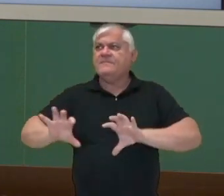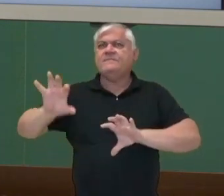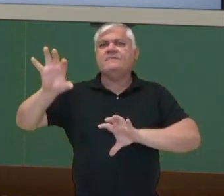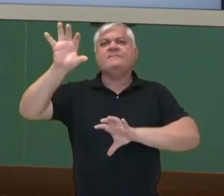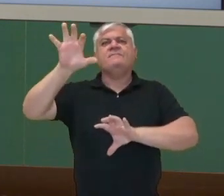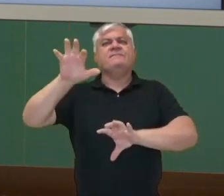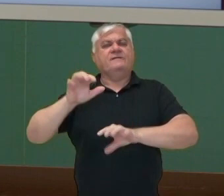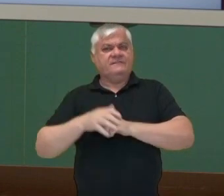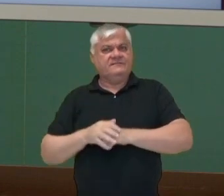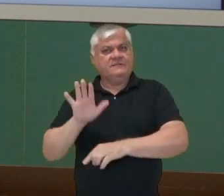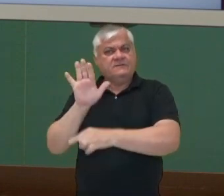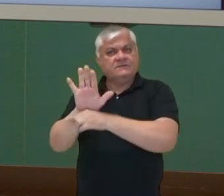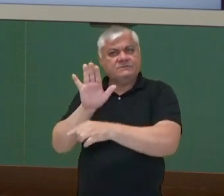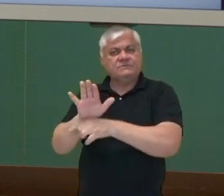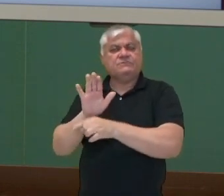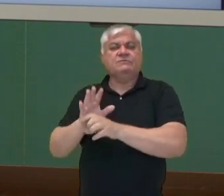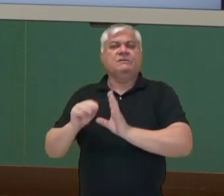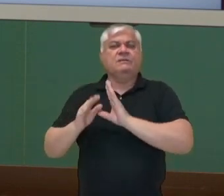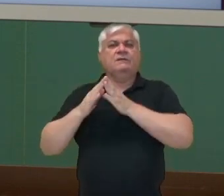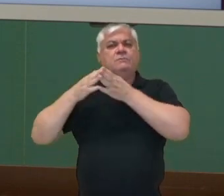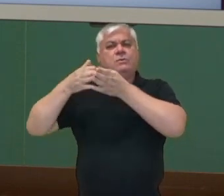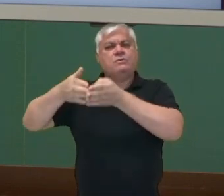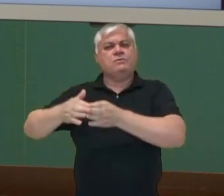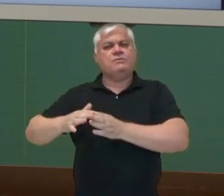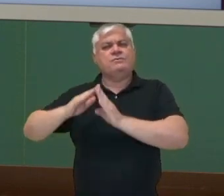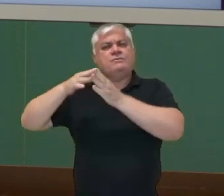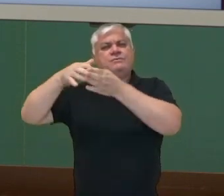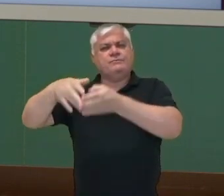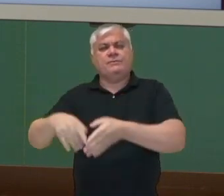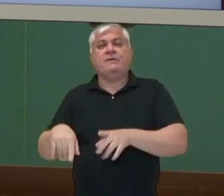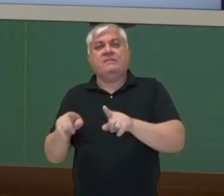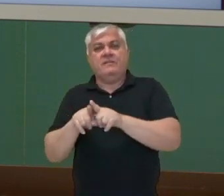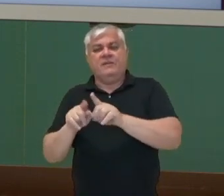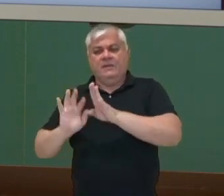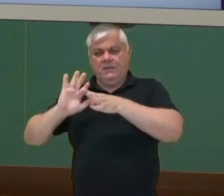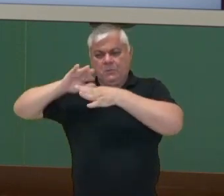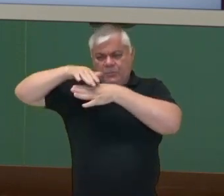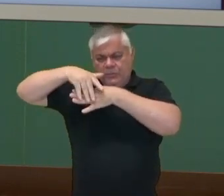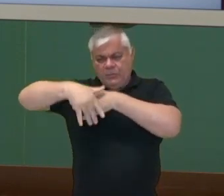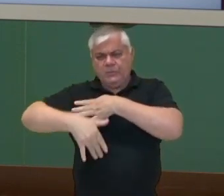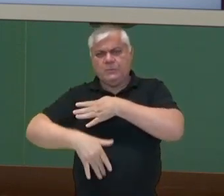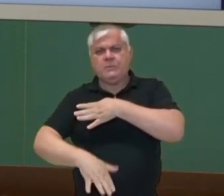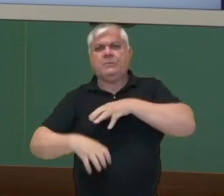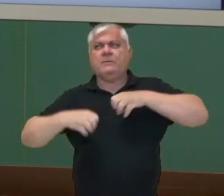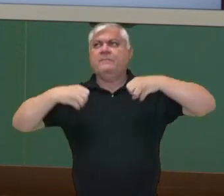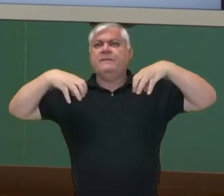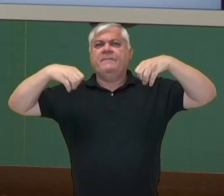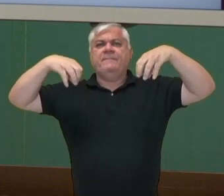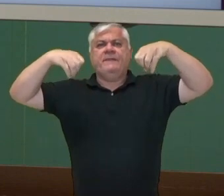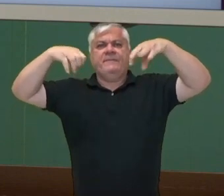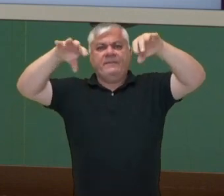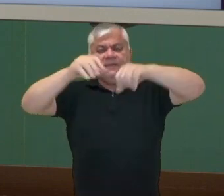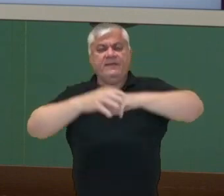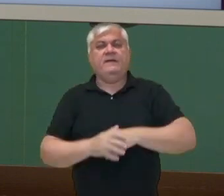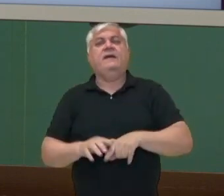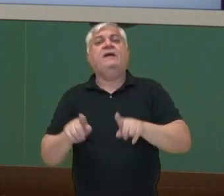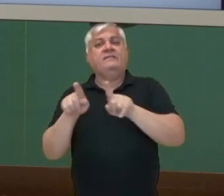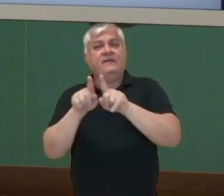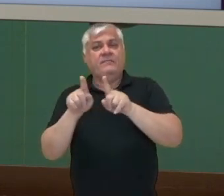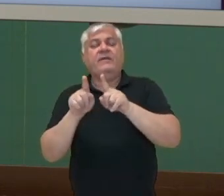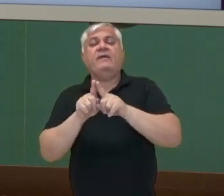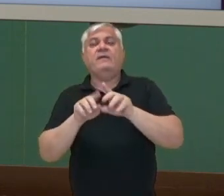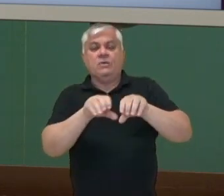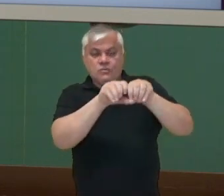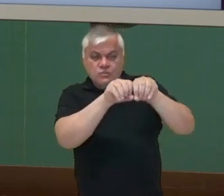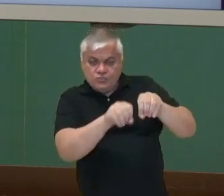atividades, desde a navegação, a geração de energia, a captação da água desses rios para abastecer as